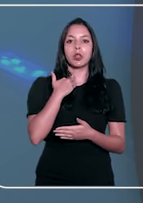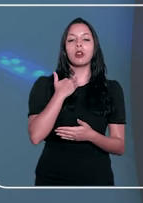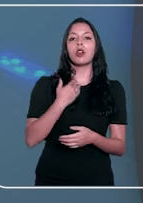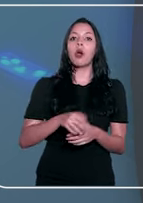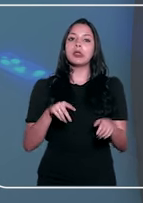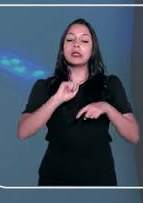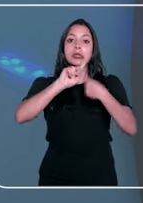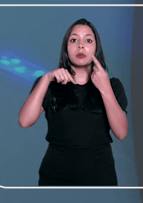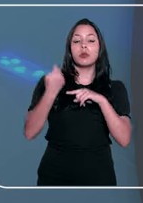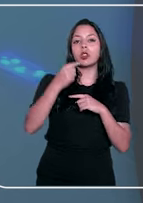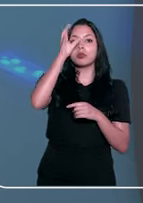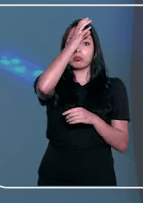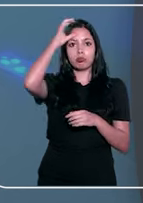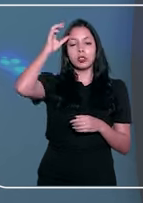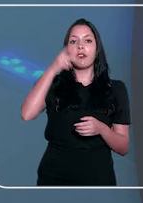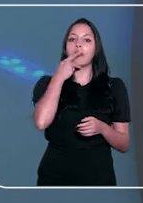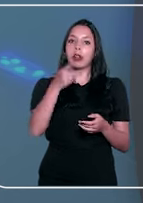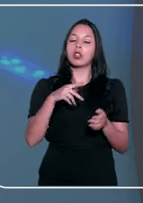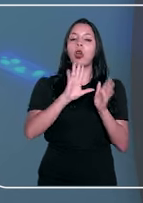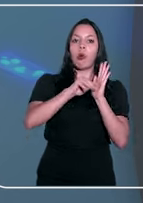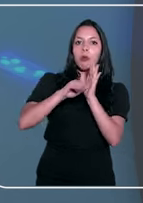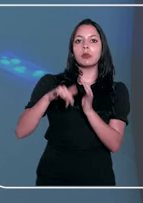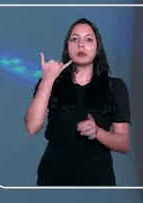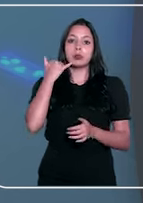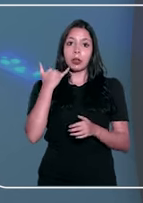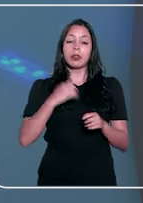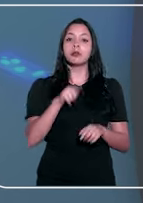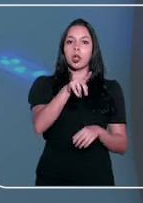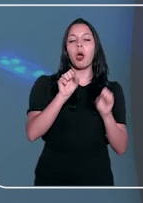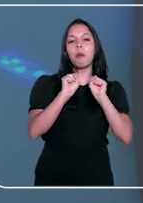roubo do aparelho celular. Você confere outras